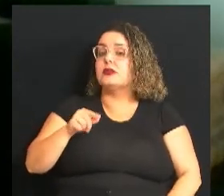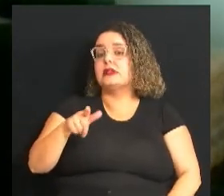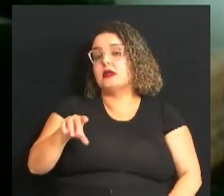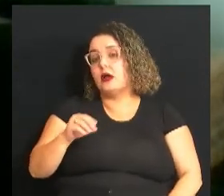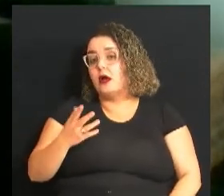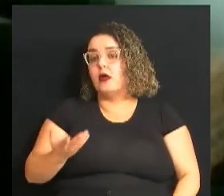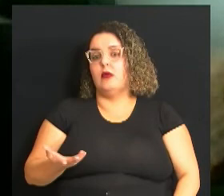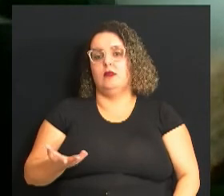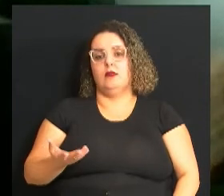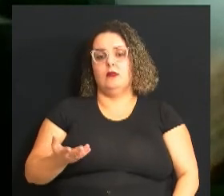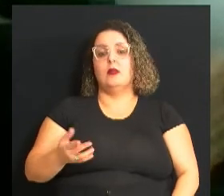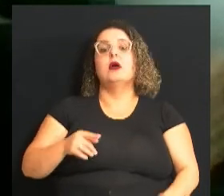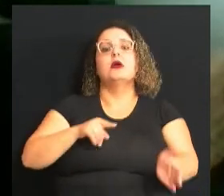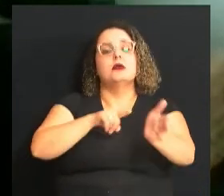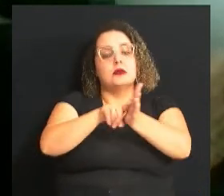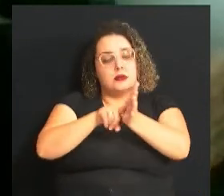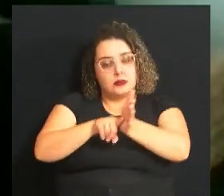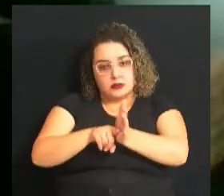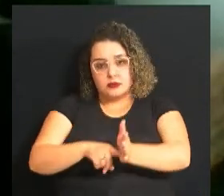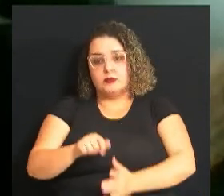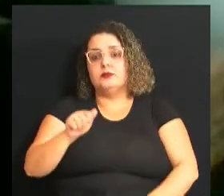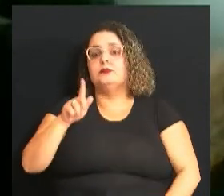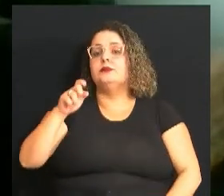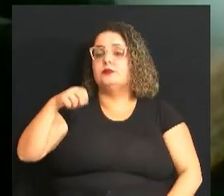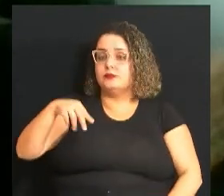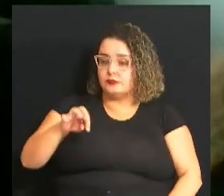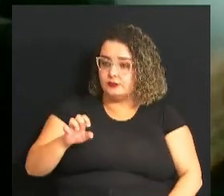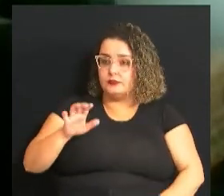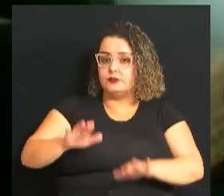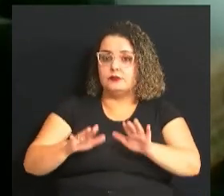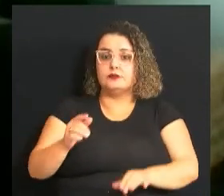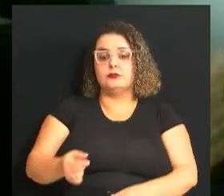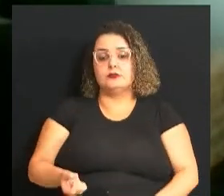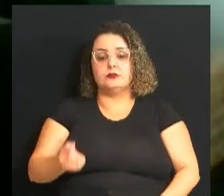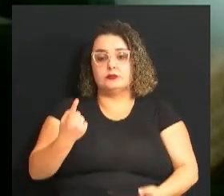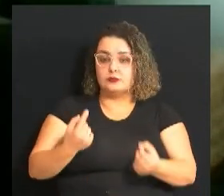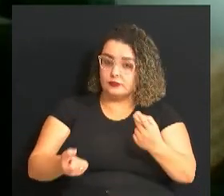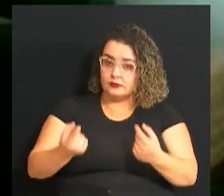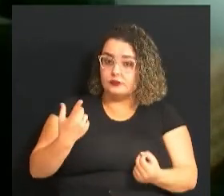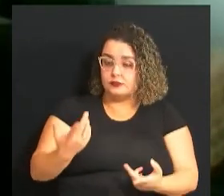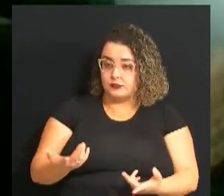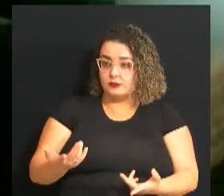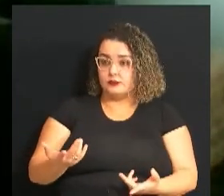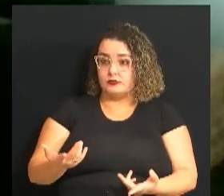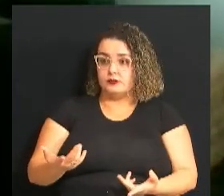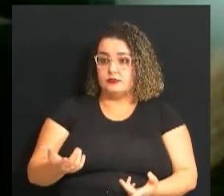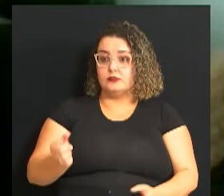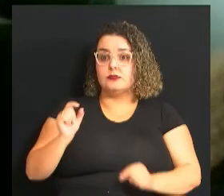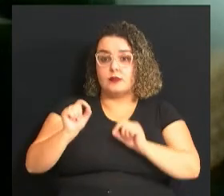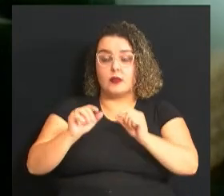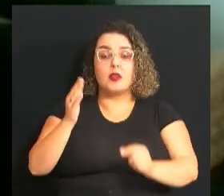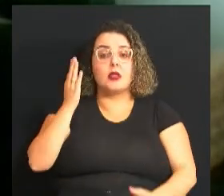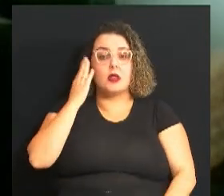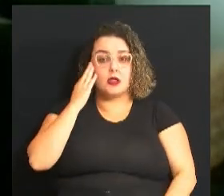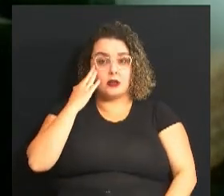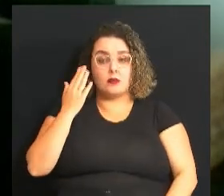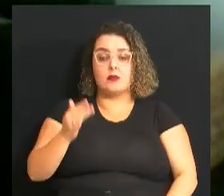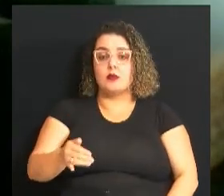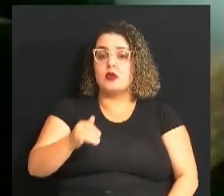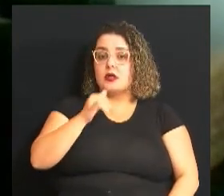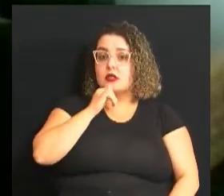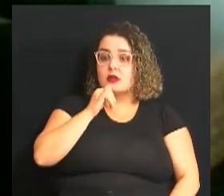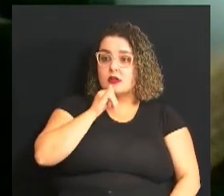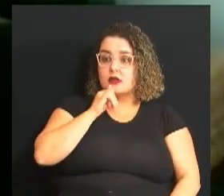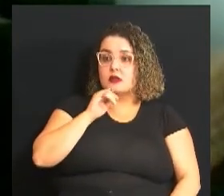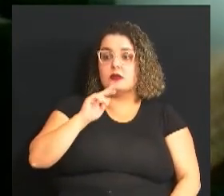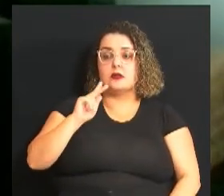investigação esses agentes, dependendo dessas situações específicas, né? O que a gente sabe é que, por exemplo, o vírus da hepatite